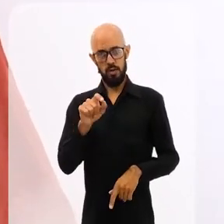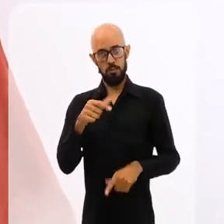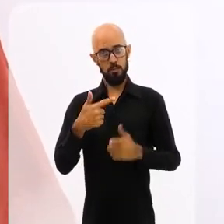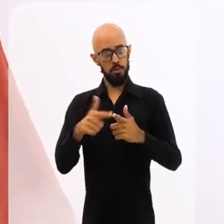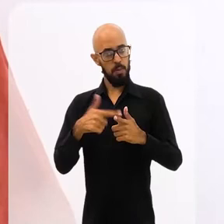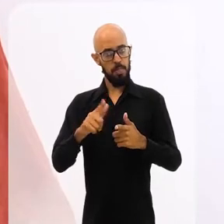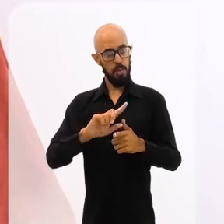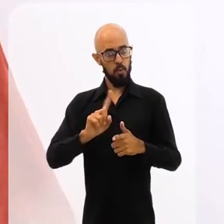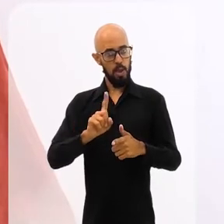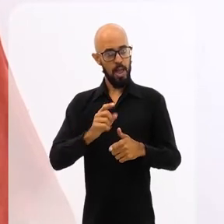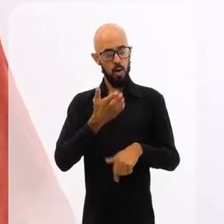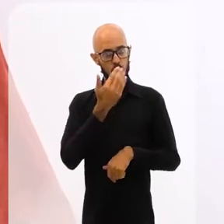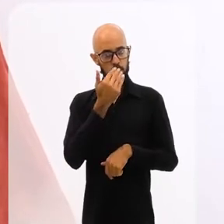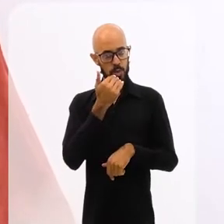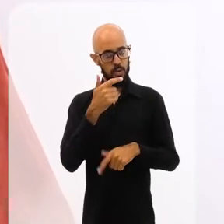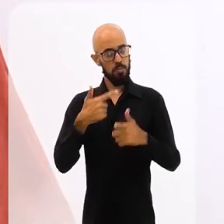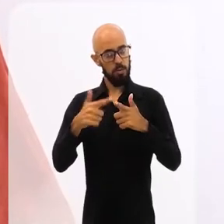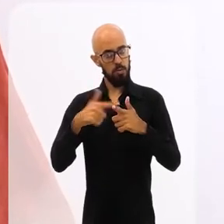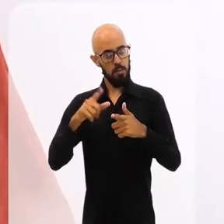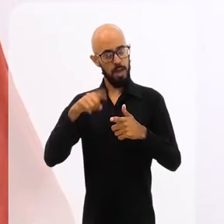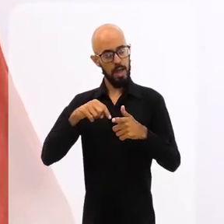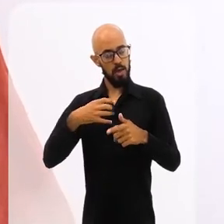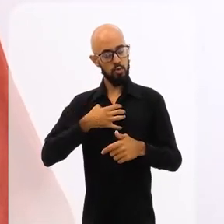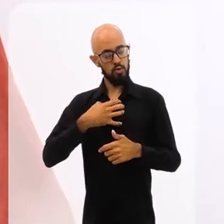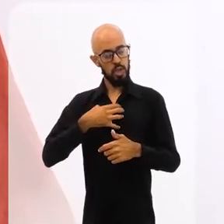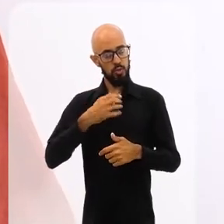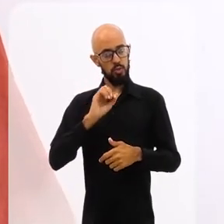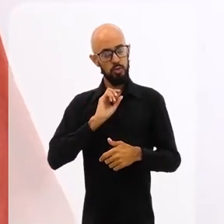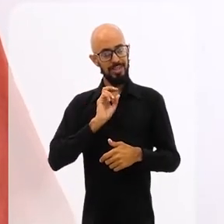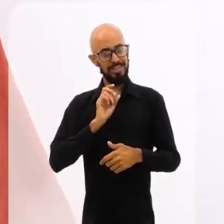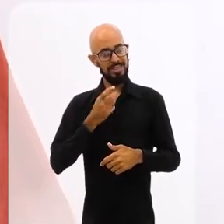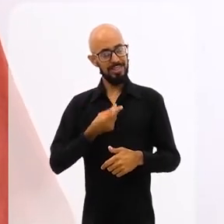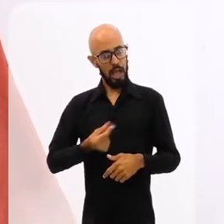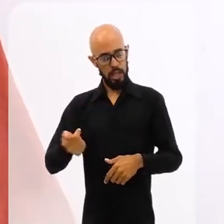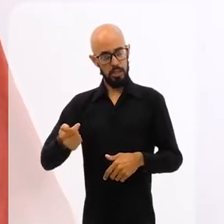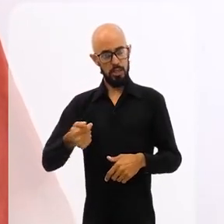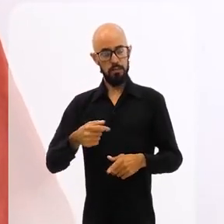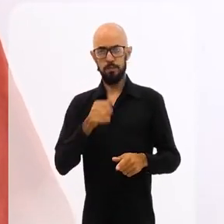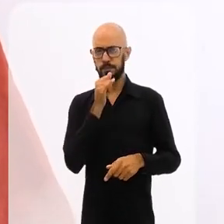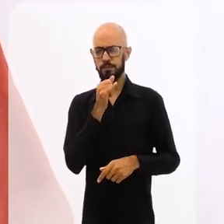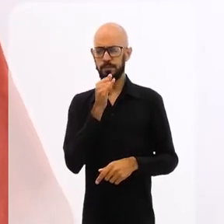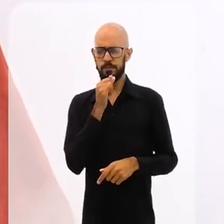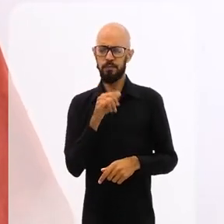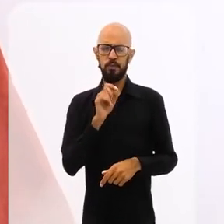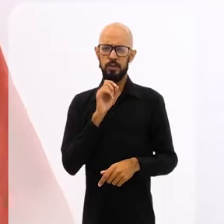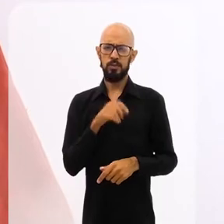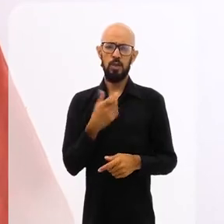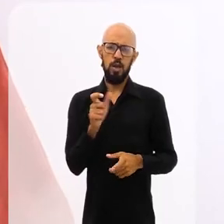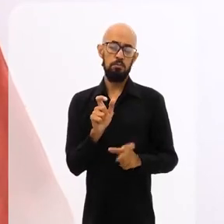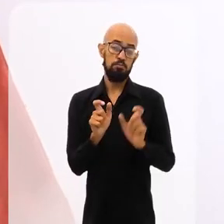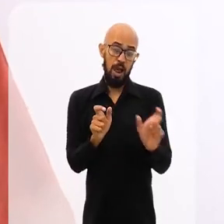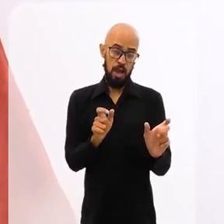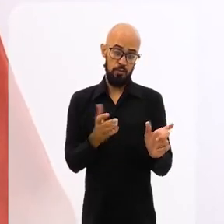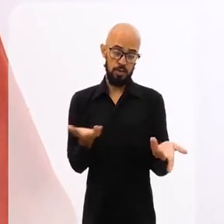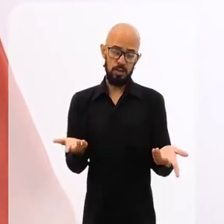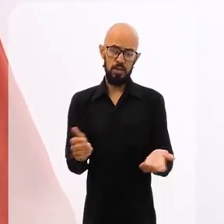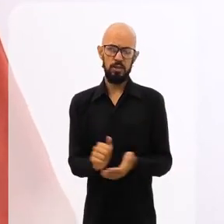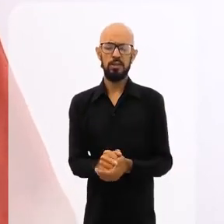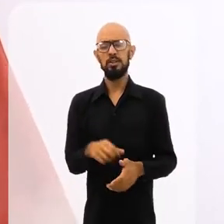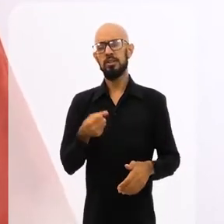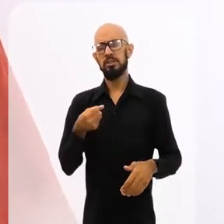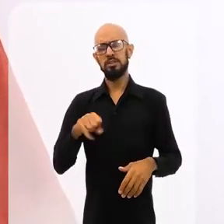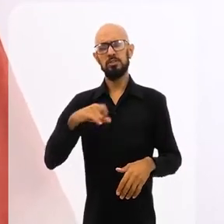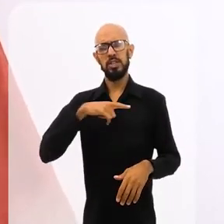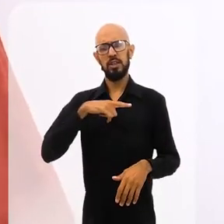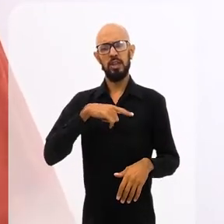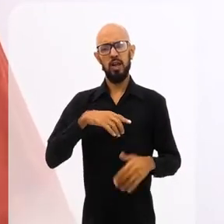problema não é o que entra, é o que sai. Tá? Mas se você, por exemplo, faz uma prática, né, que entra em conflito